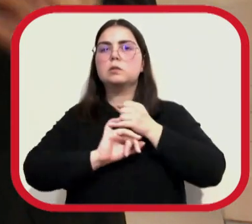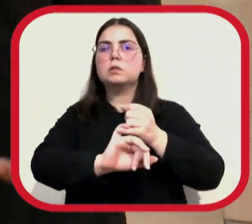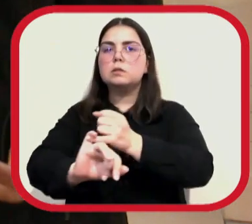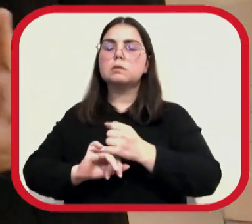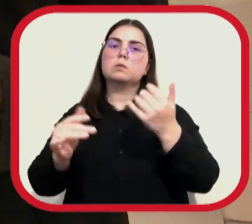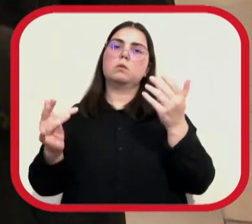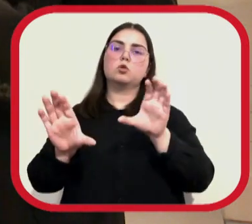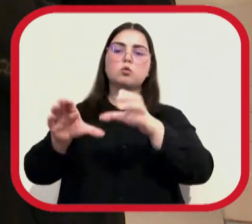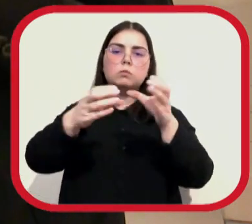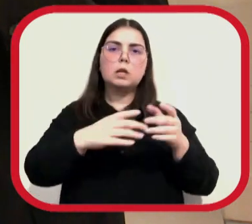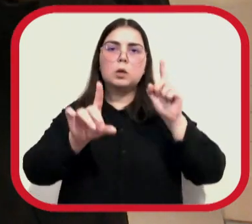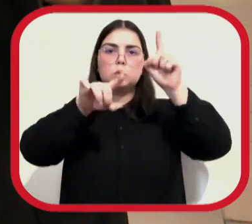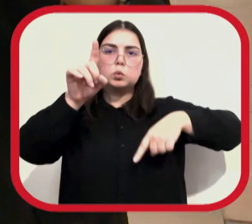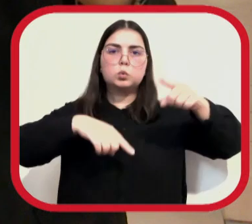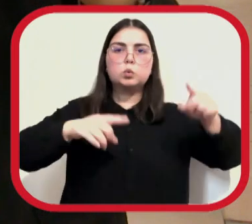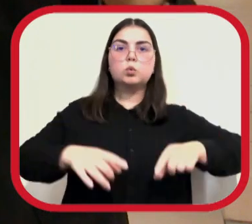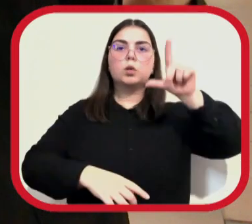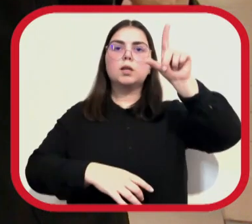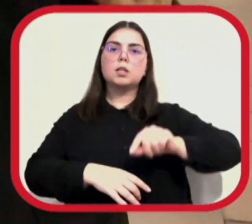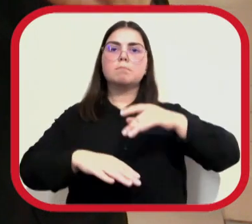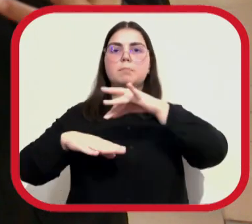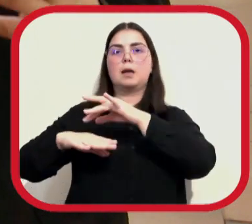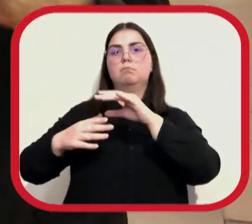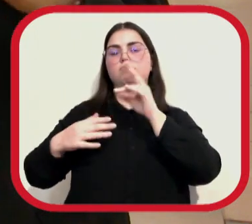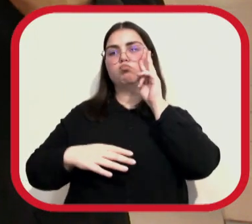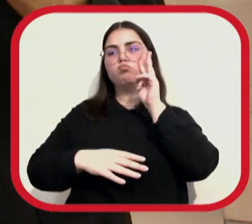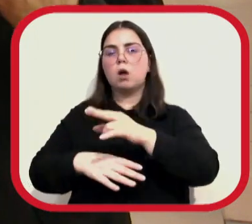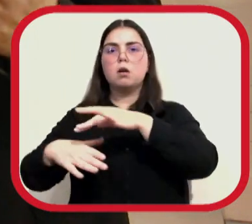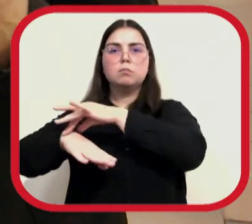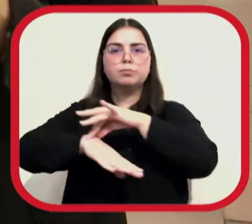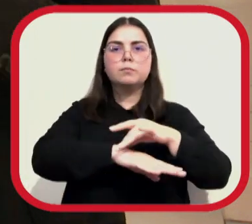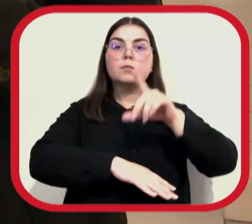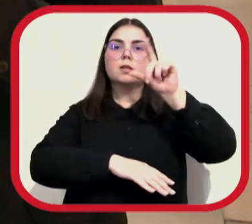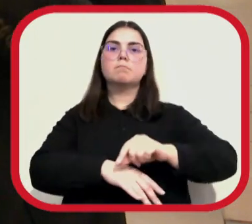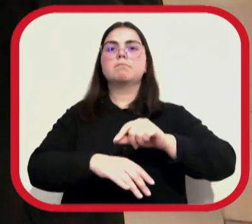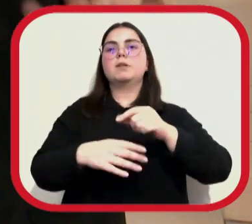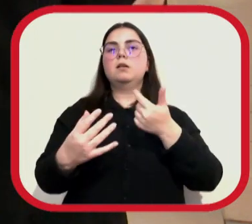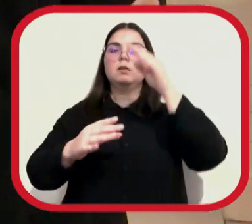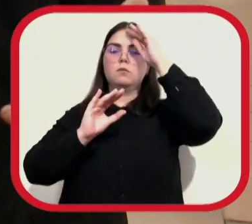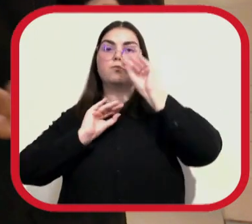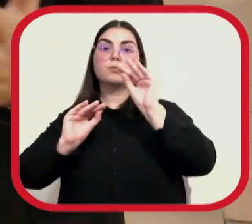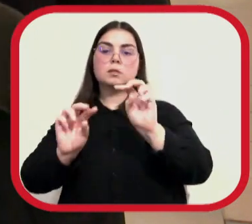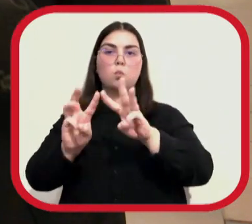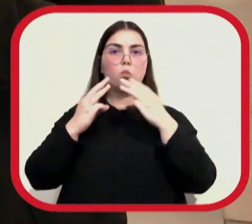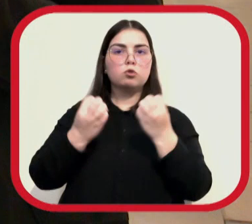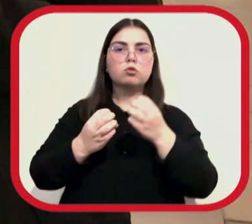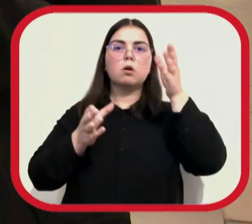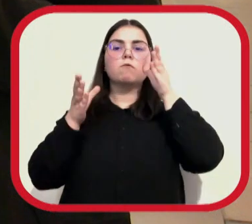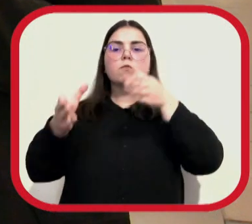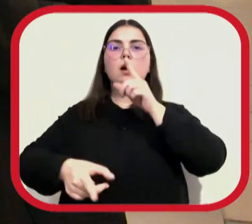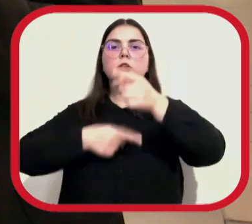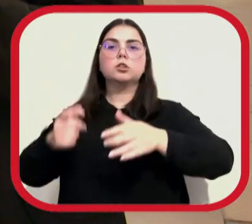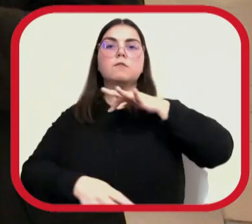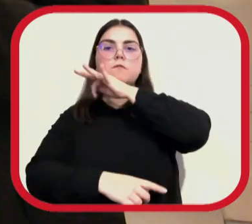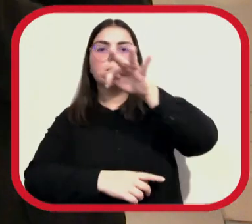com comunidades. Organizamos não apenas visitas orientadas, mas ateliês, workshops, dedicados